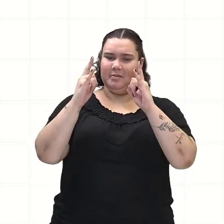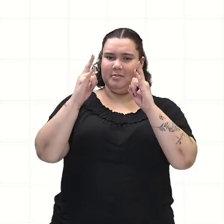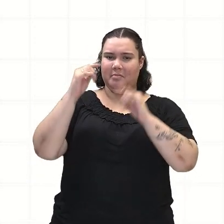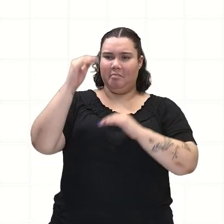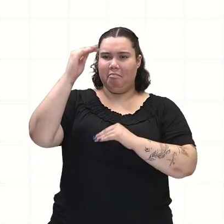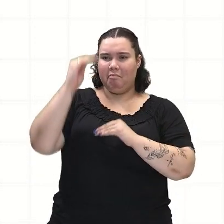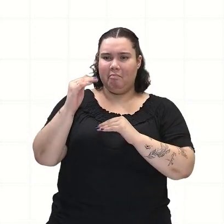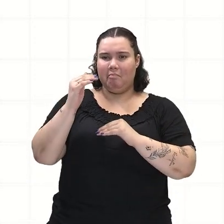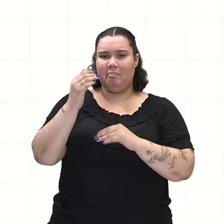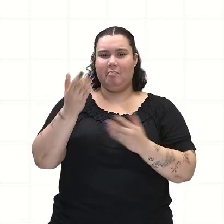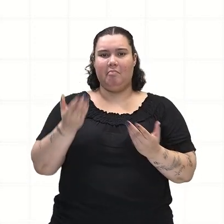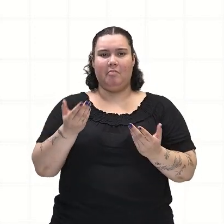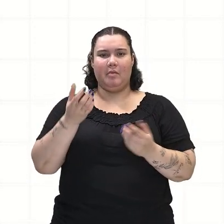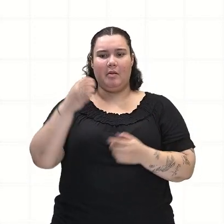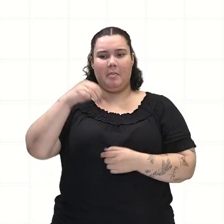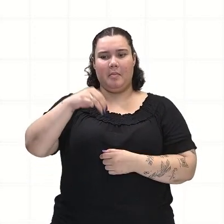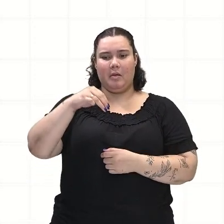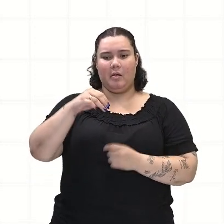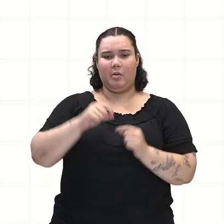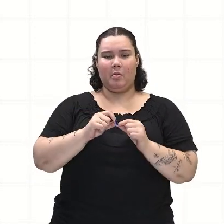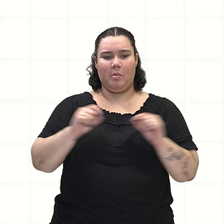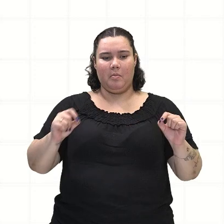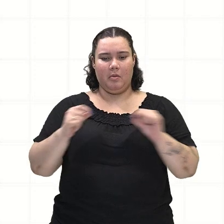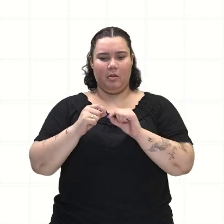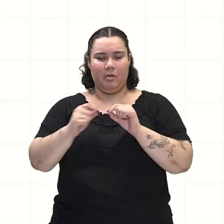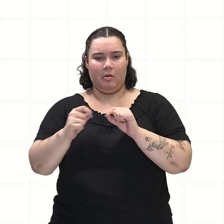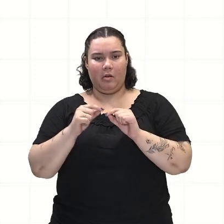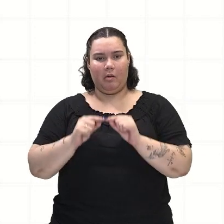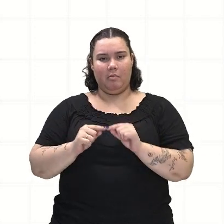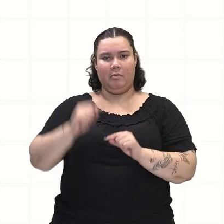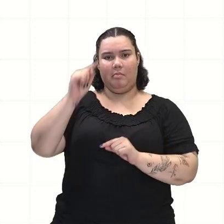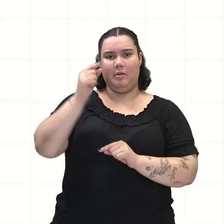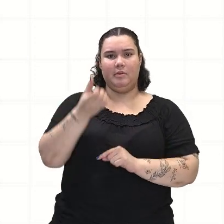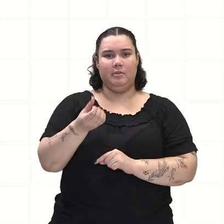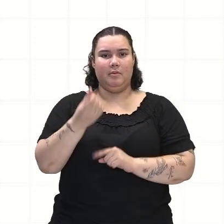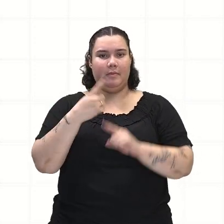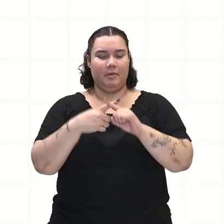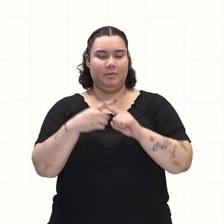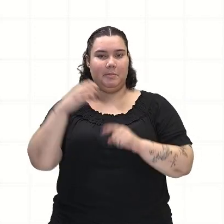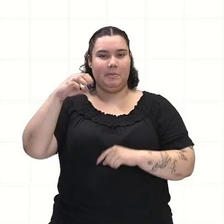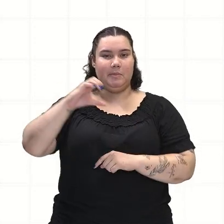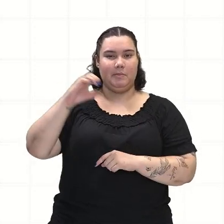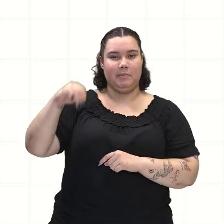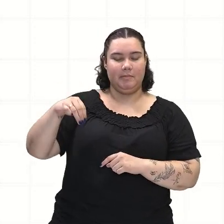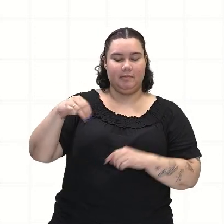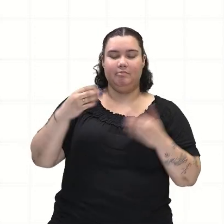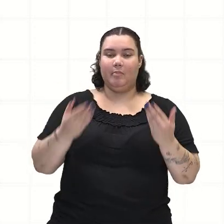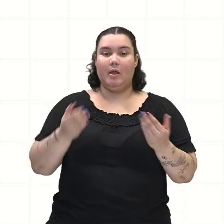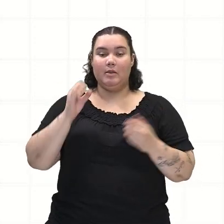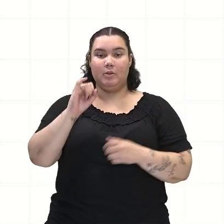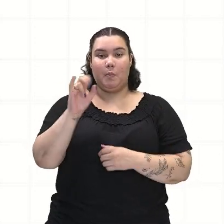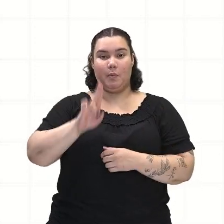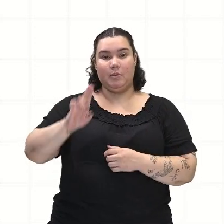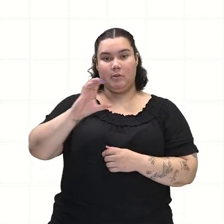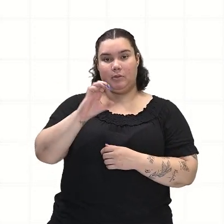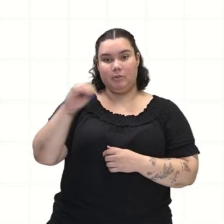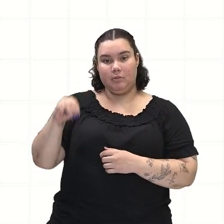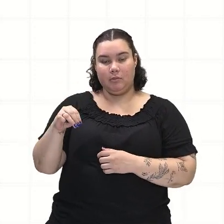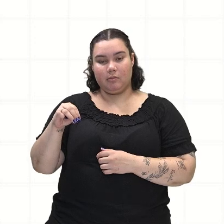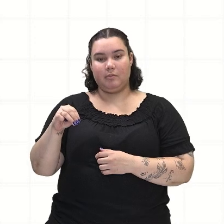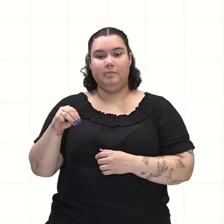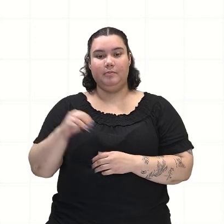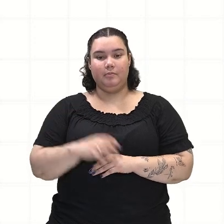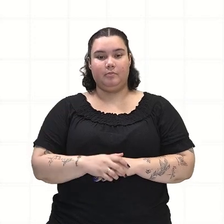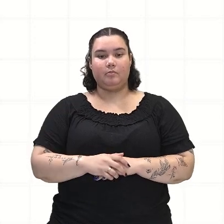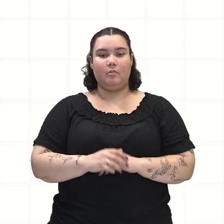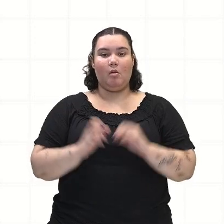tem metros de comprimento e largura e eu vou multiplicar por 6? Então, se fosse usar centímetros, aqui ele